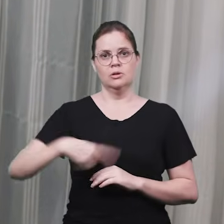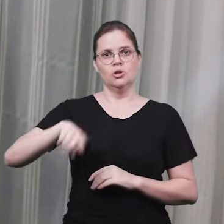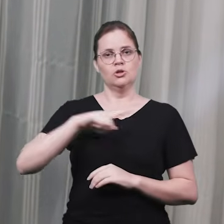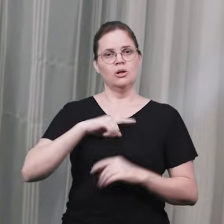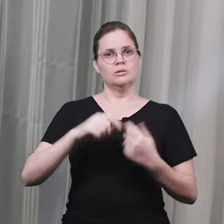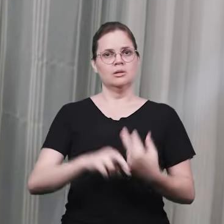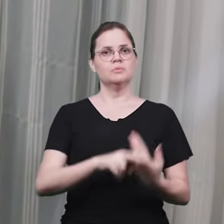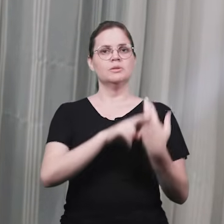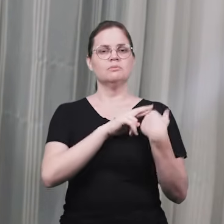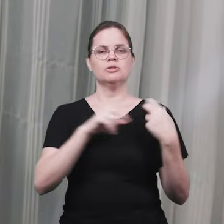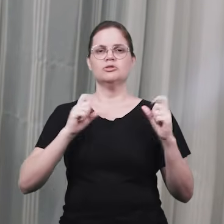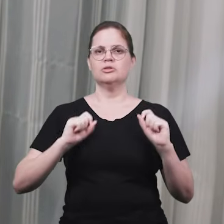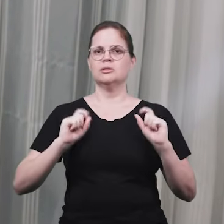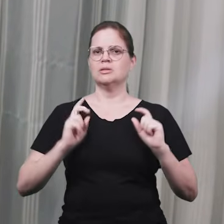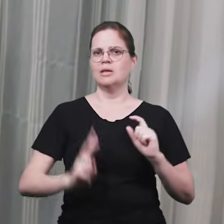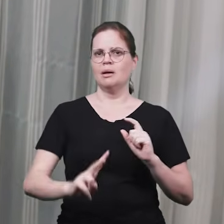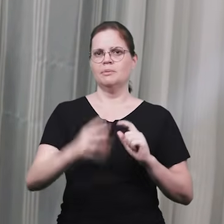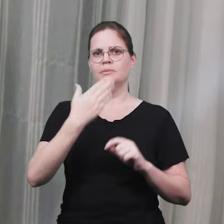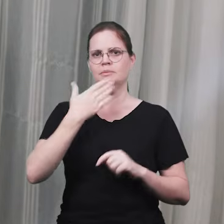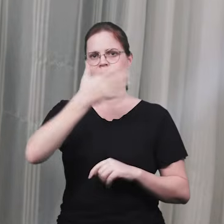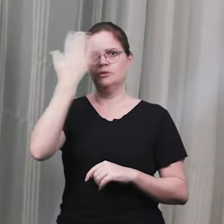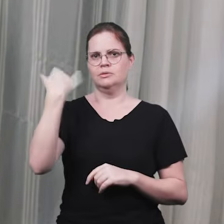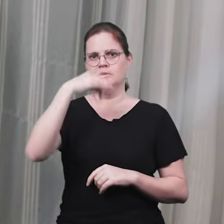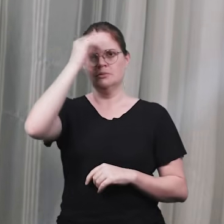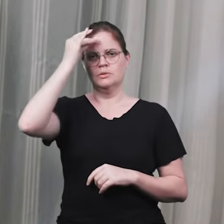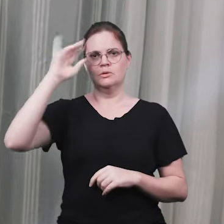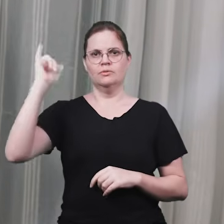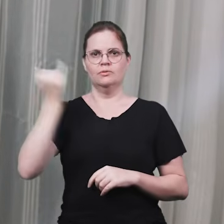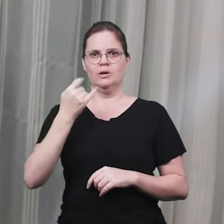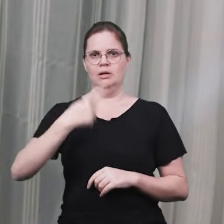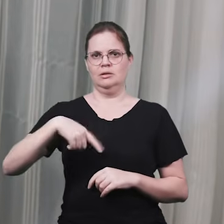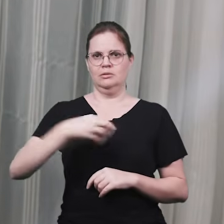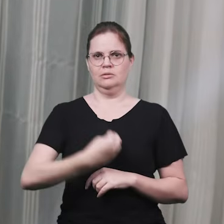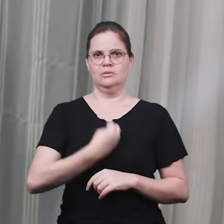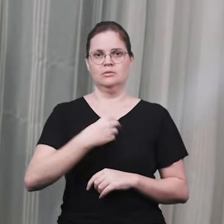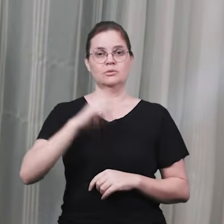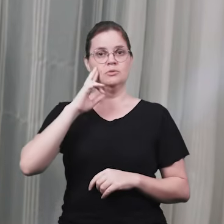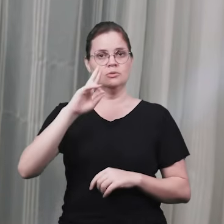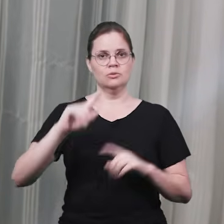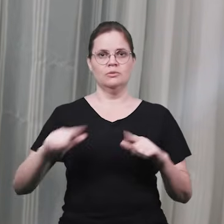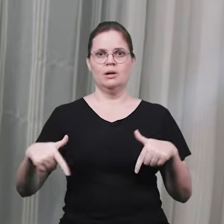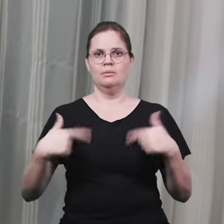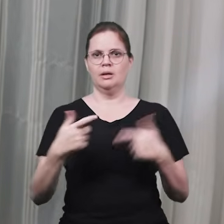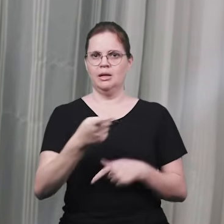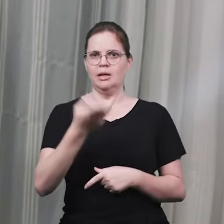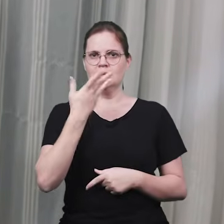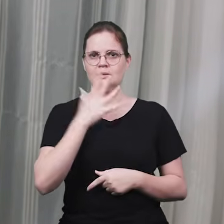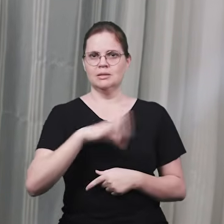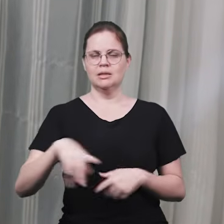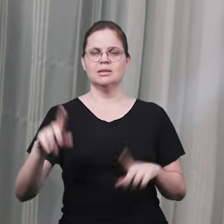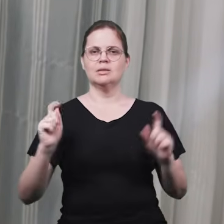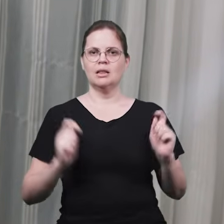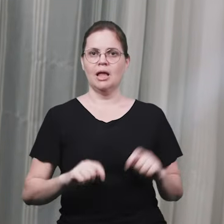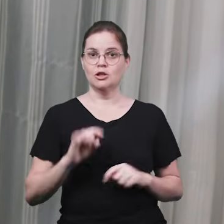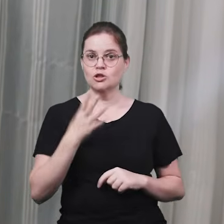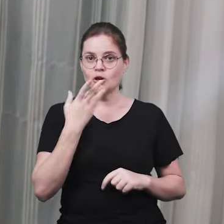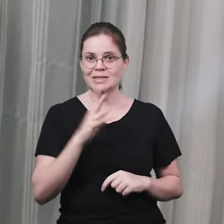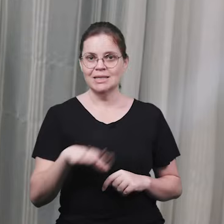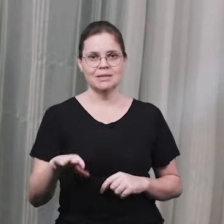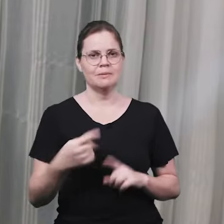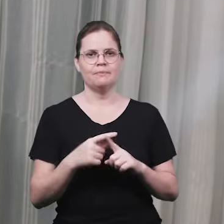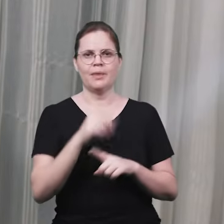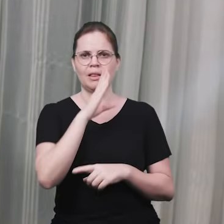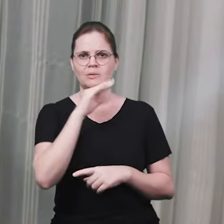nossa parte, sempre buscando a direção do Espírito Santo sobre a nossa vida. E o Senhor vai operar, essas crianças vão ter condições, não só as